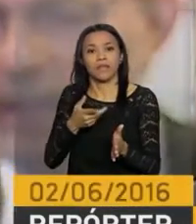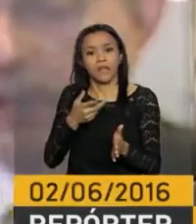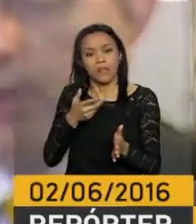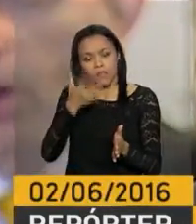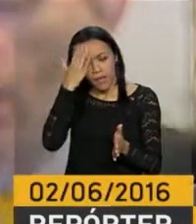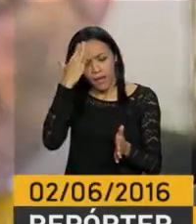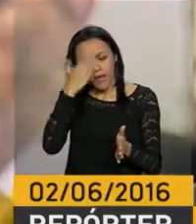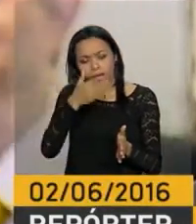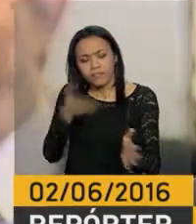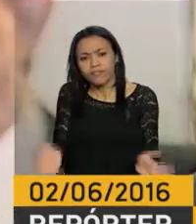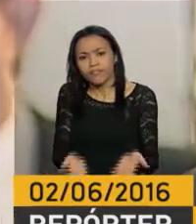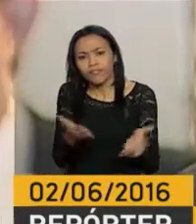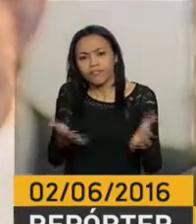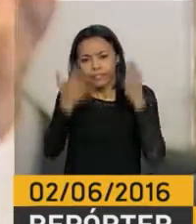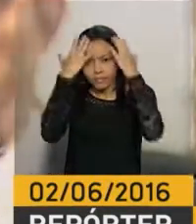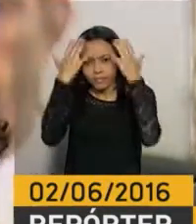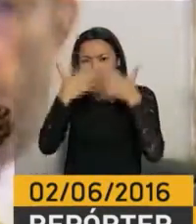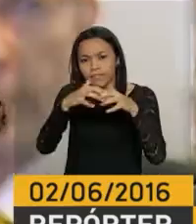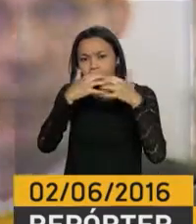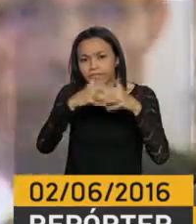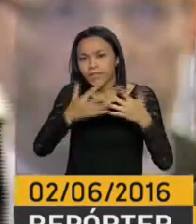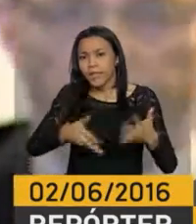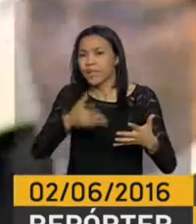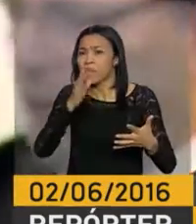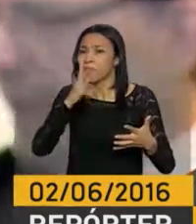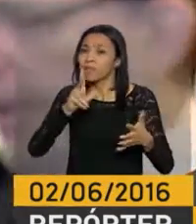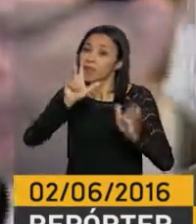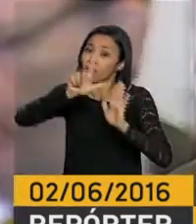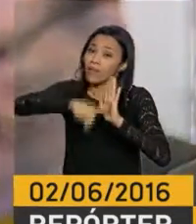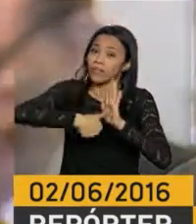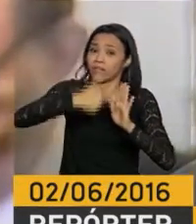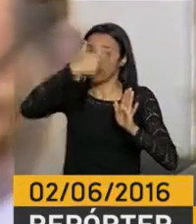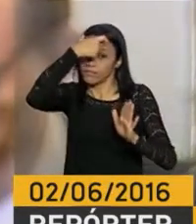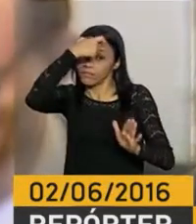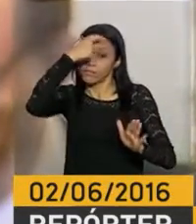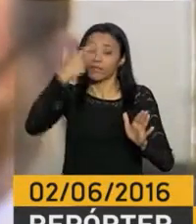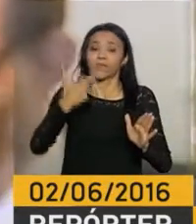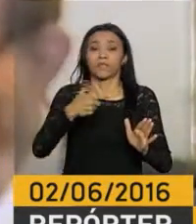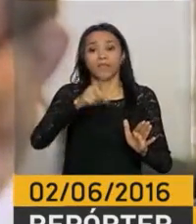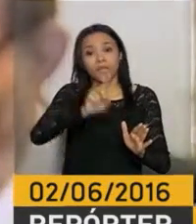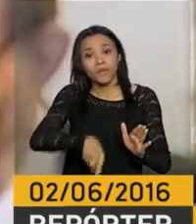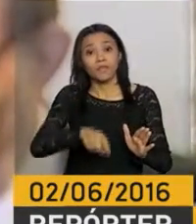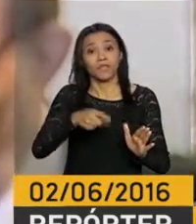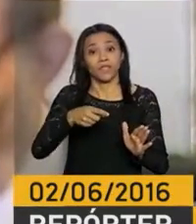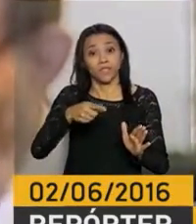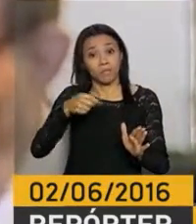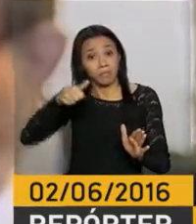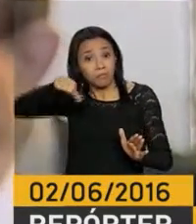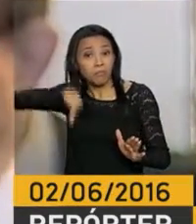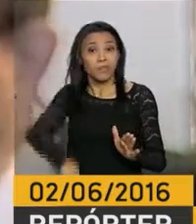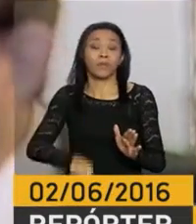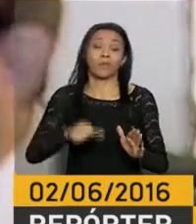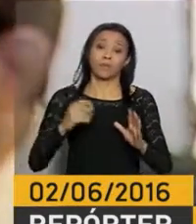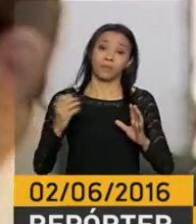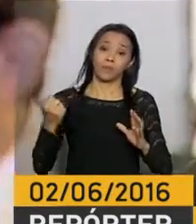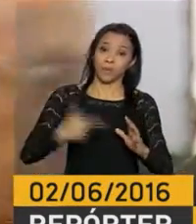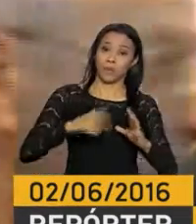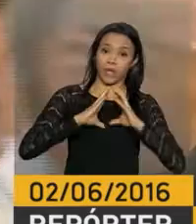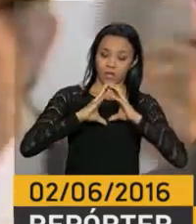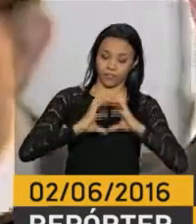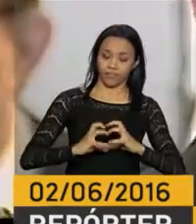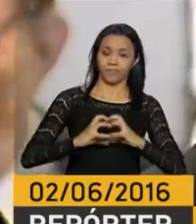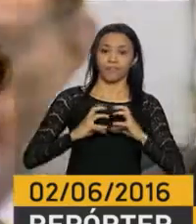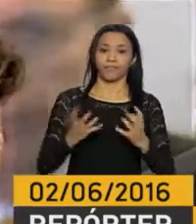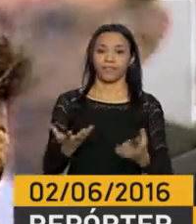que poderão ter algum reflexo tardio da infecção que não seja o mais grave, que é a microcefalia. O governo anterior